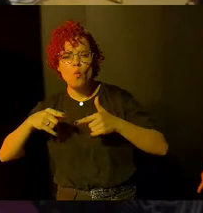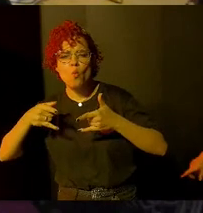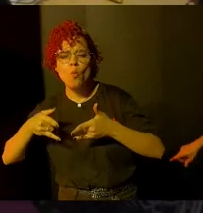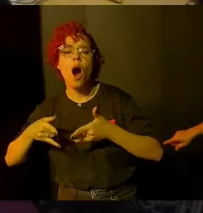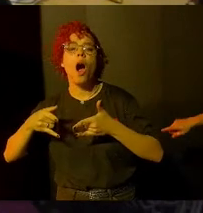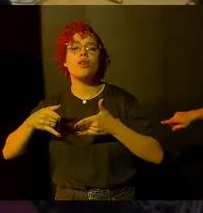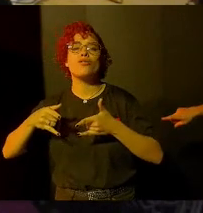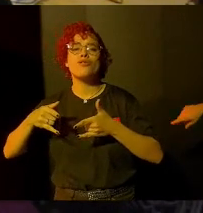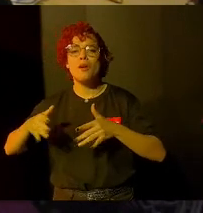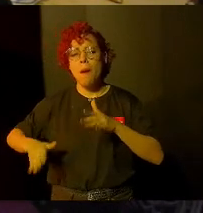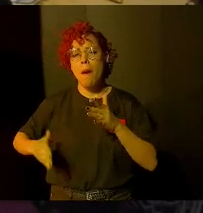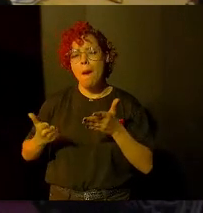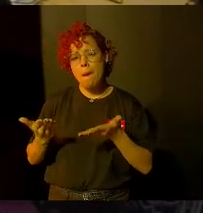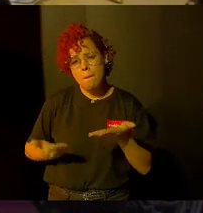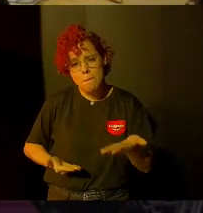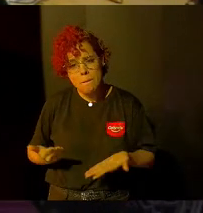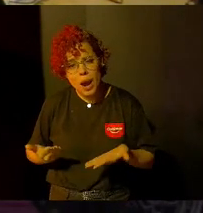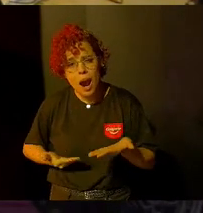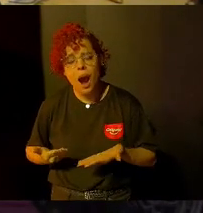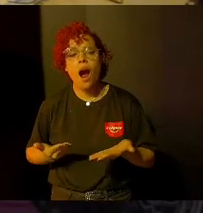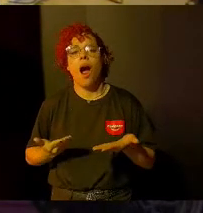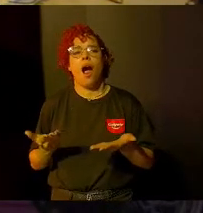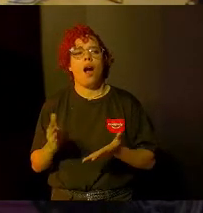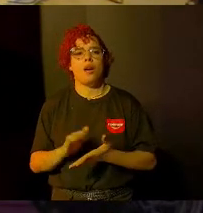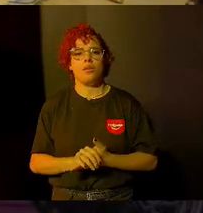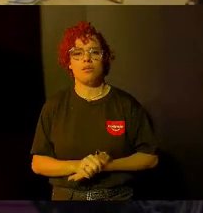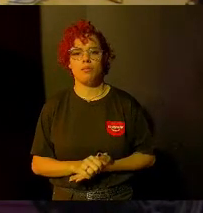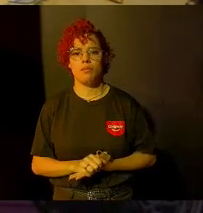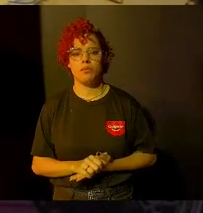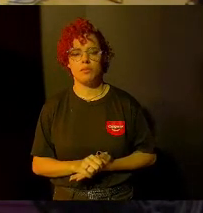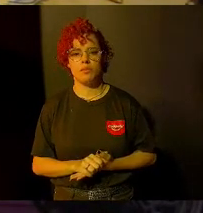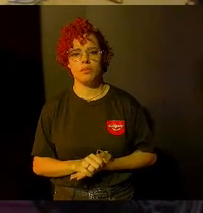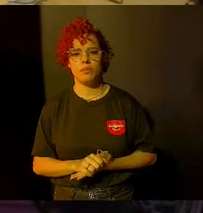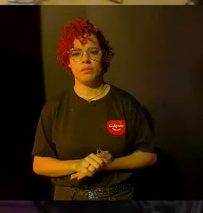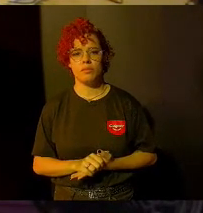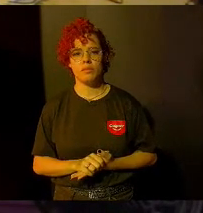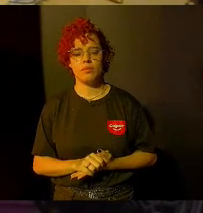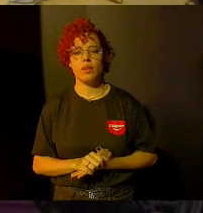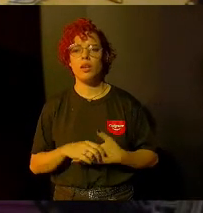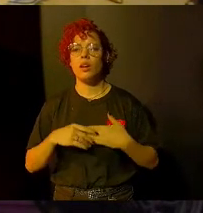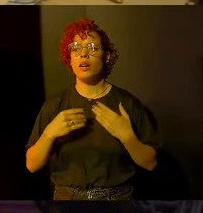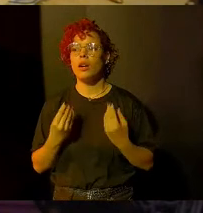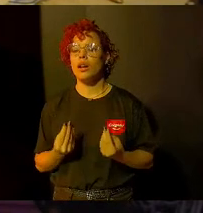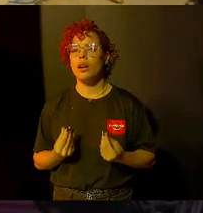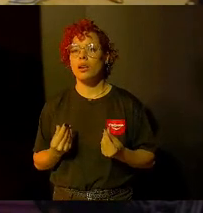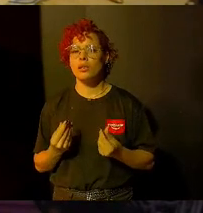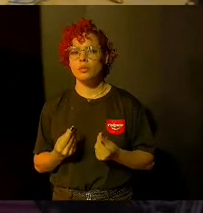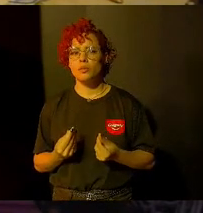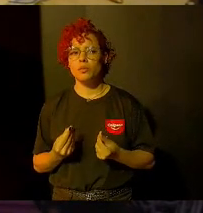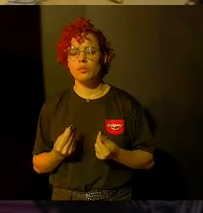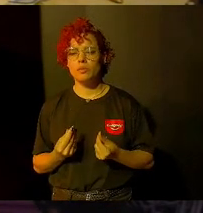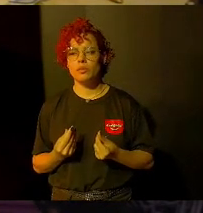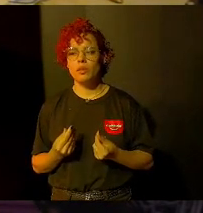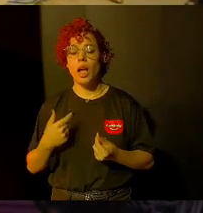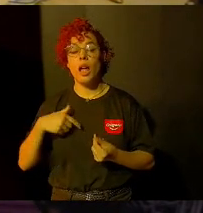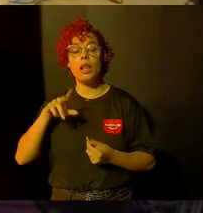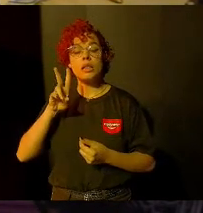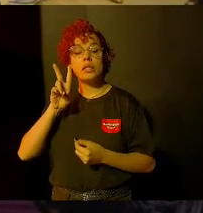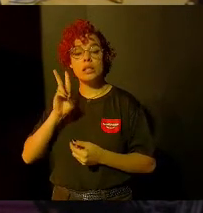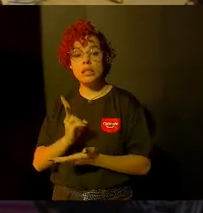propagandas da época dependências com WC de apoio né e ele sempre